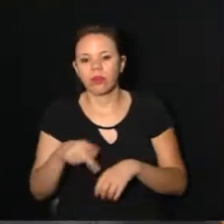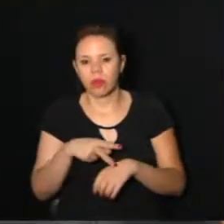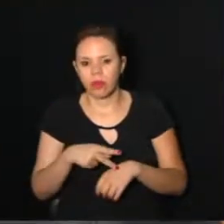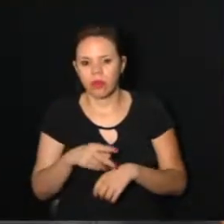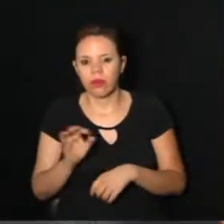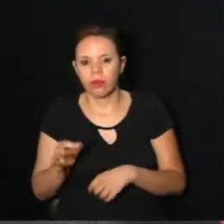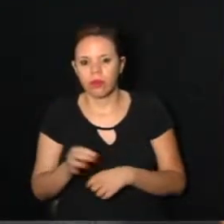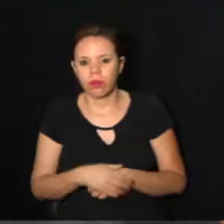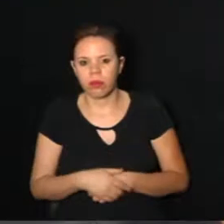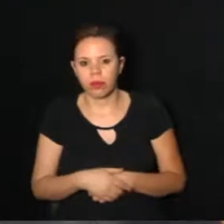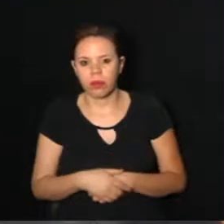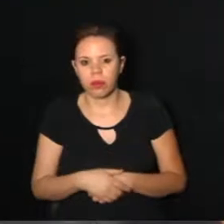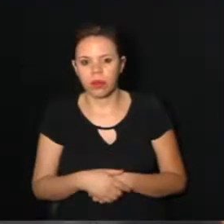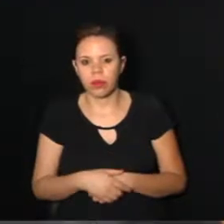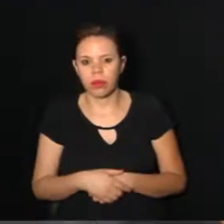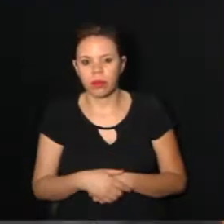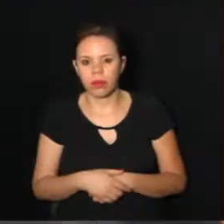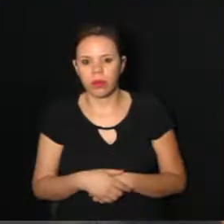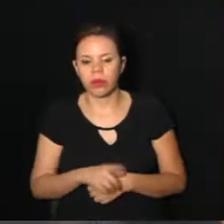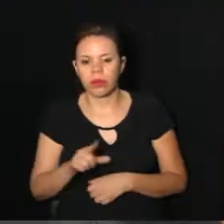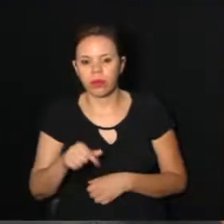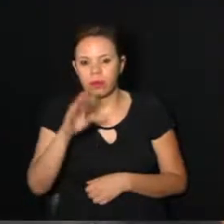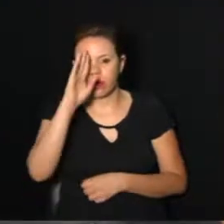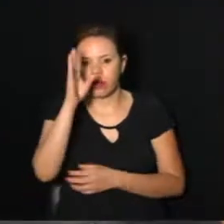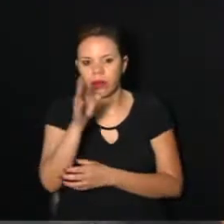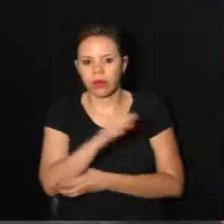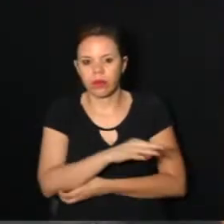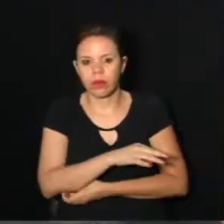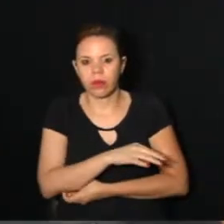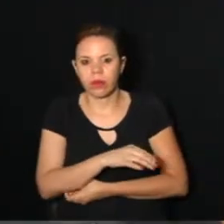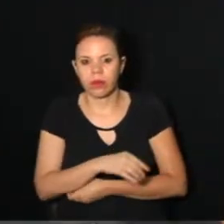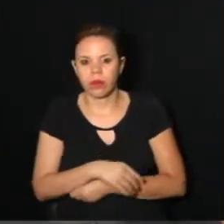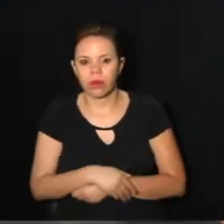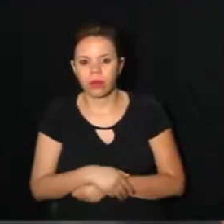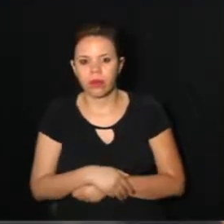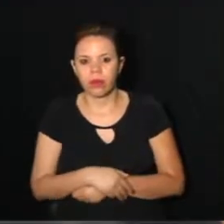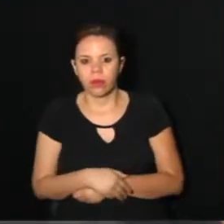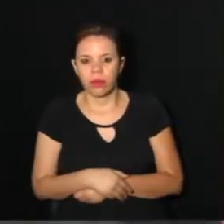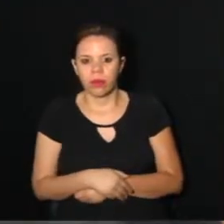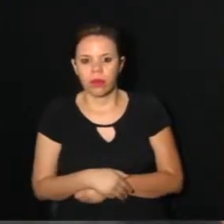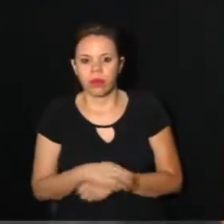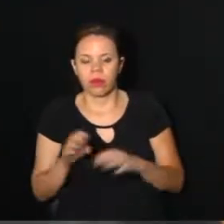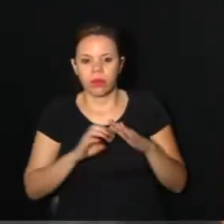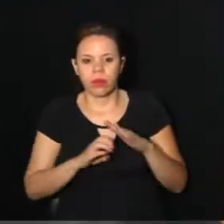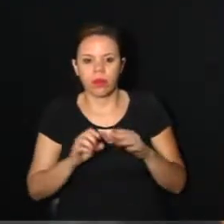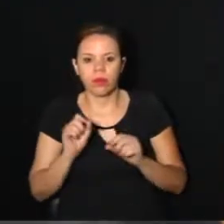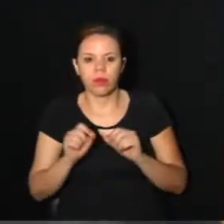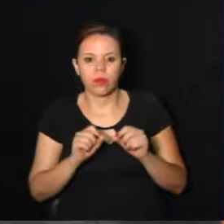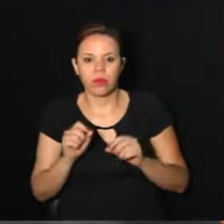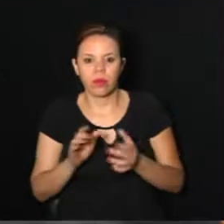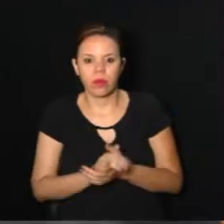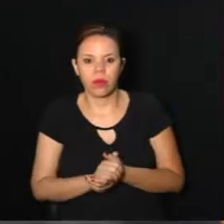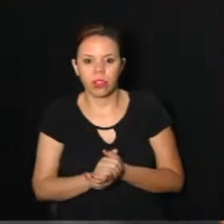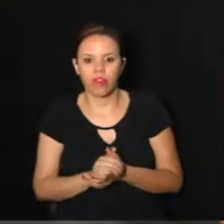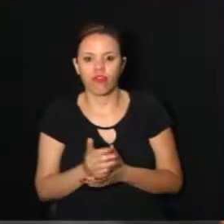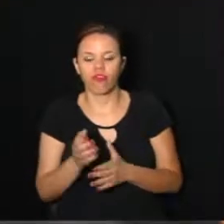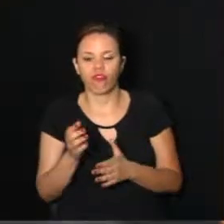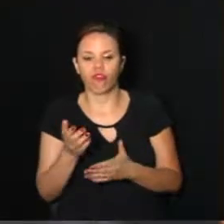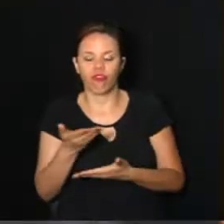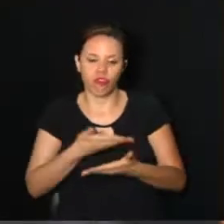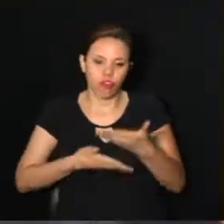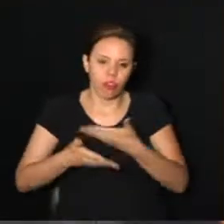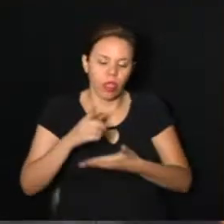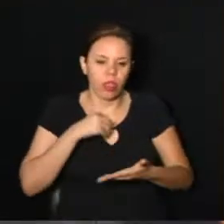certo? Então, é fundamental essa dinamização, porque esse mercado ele